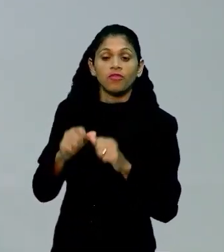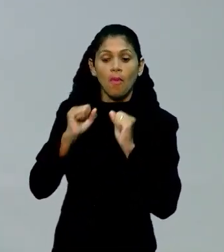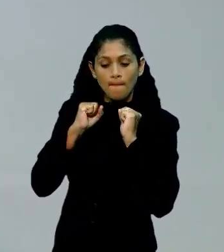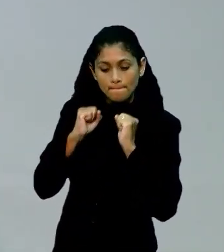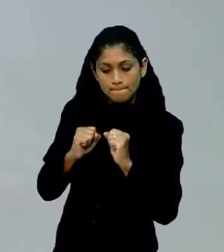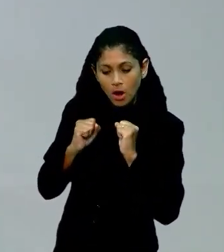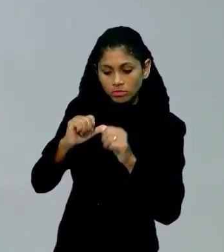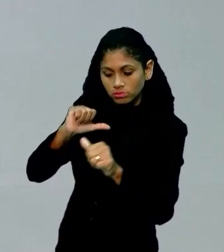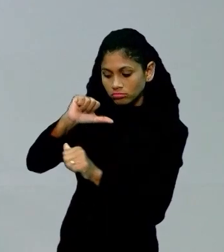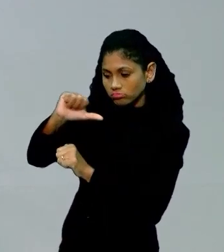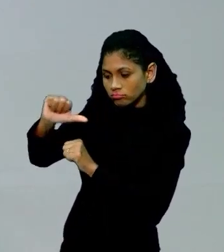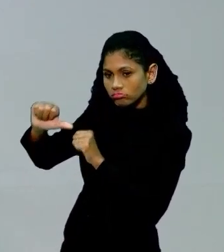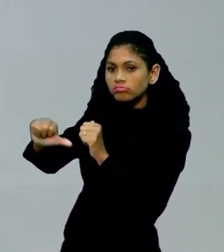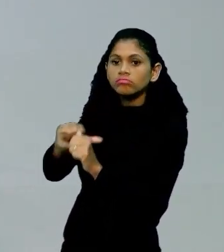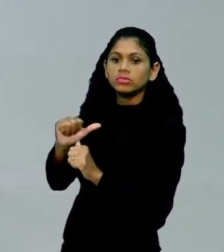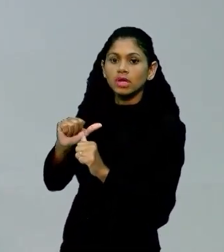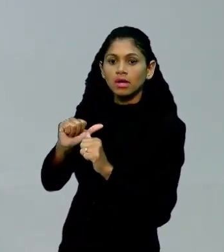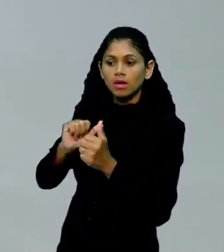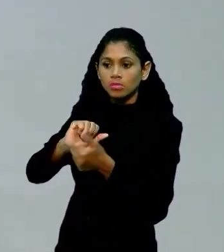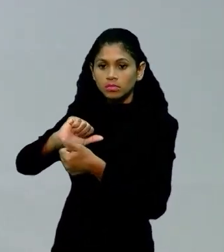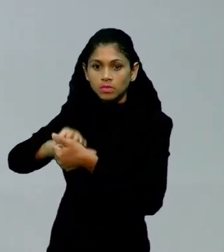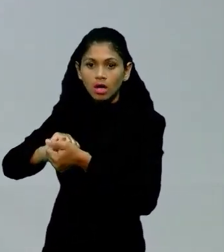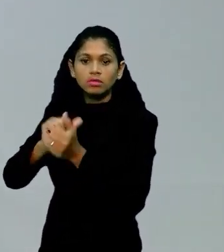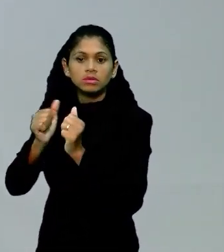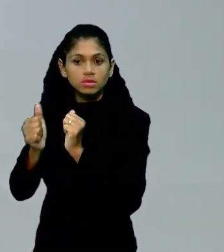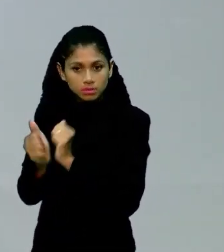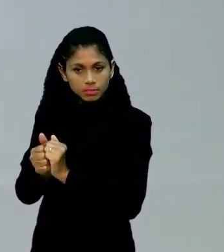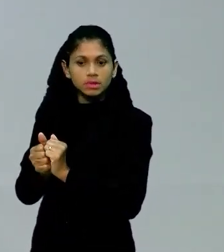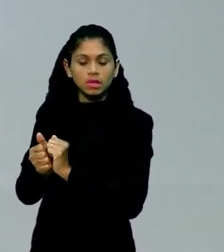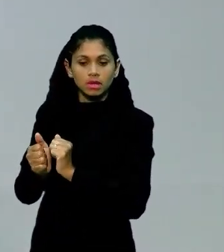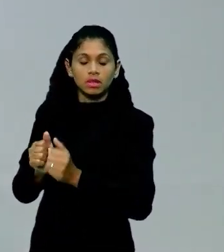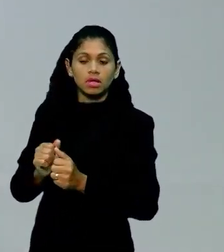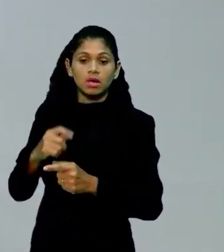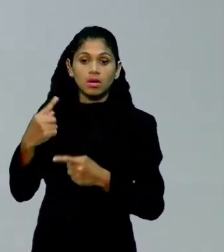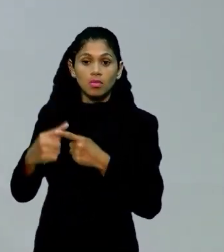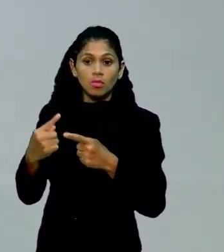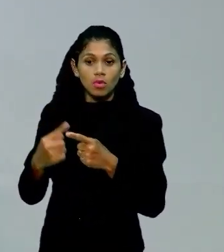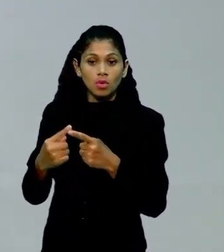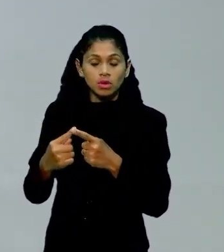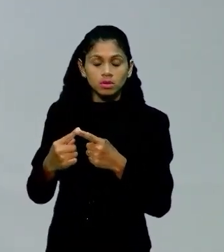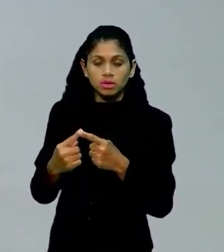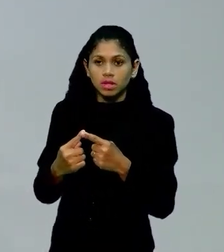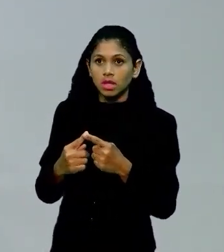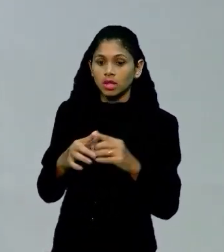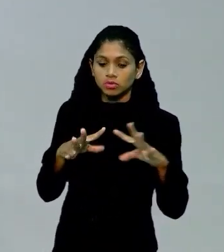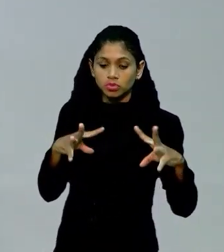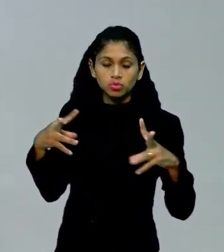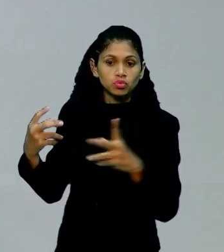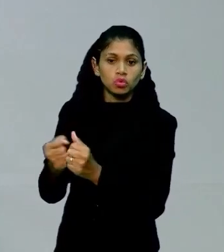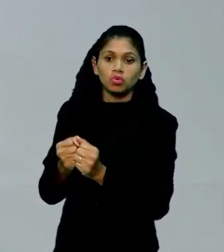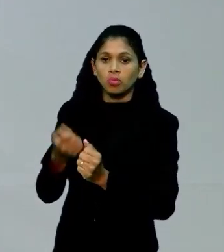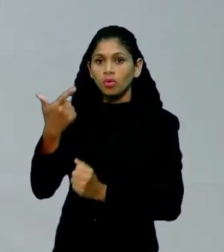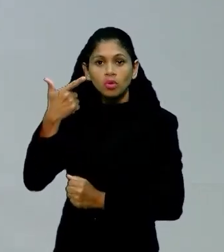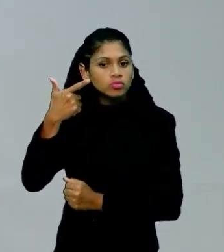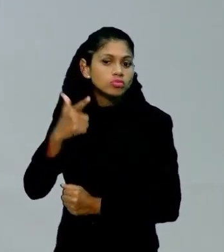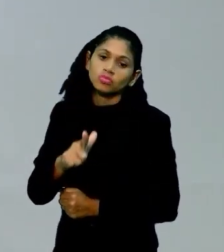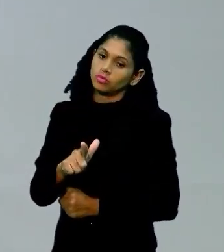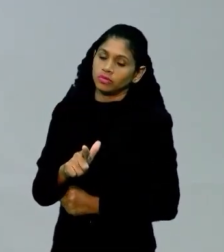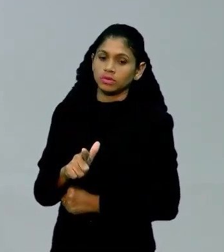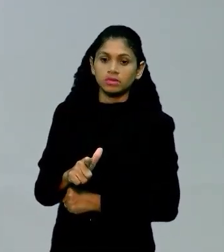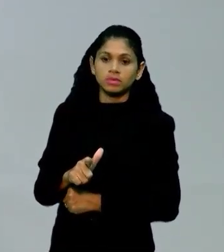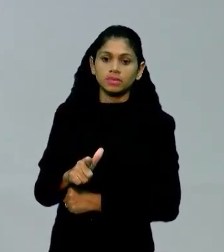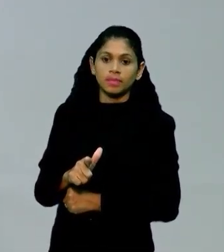tem suas limitações cada um tem as suas considerações em relação a determinado tipo de prática tem o seu perfil corporal e